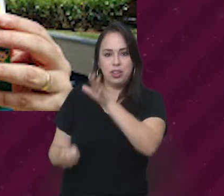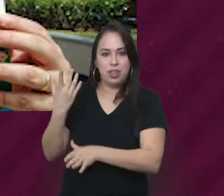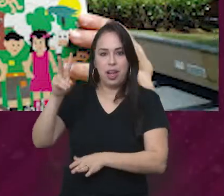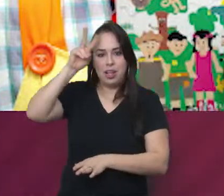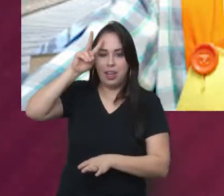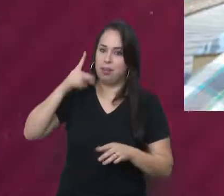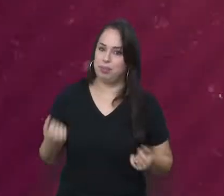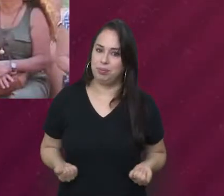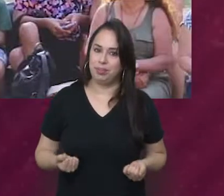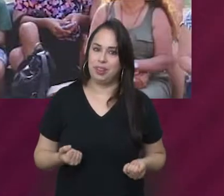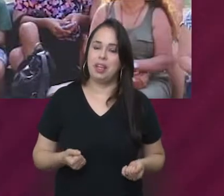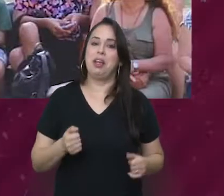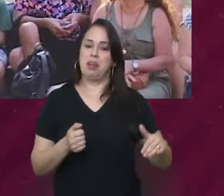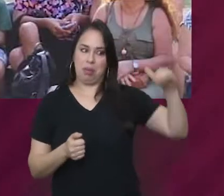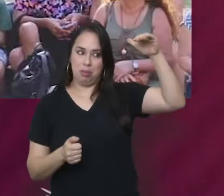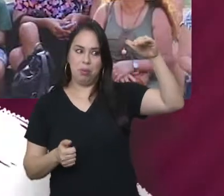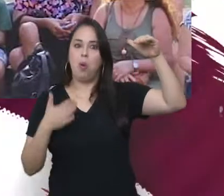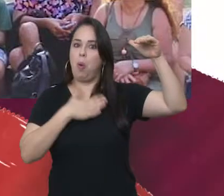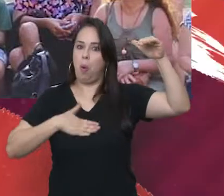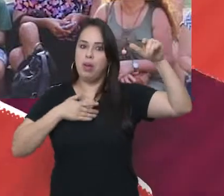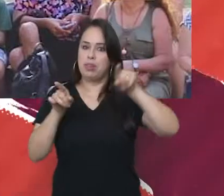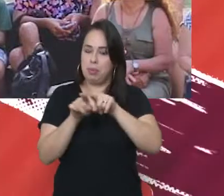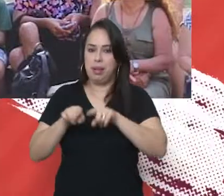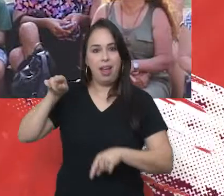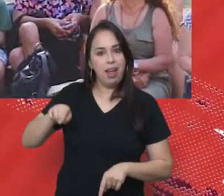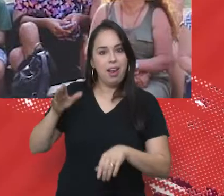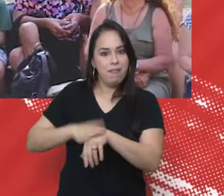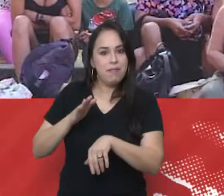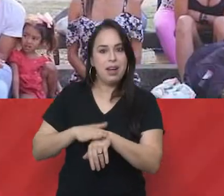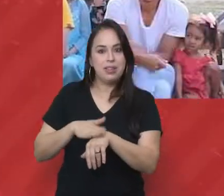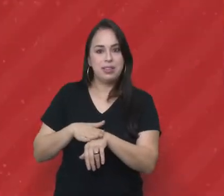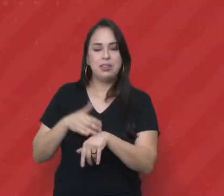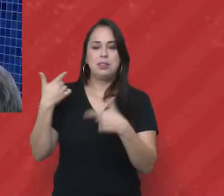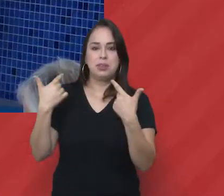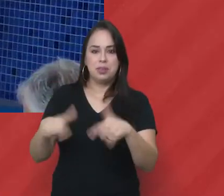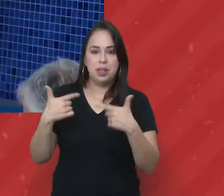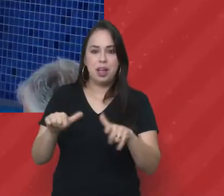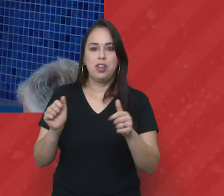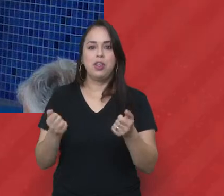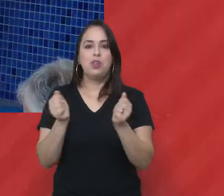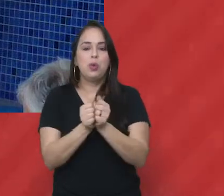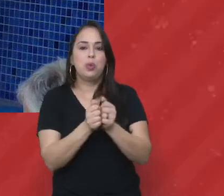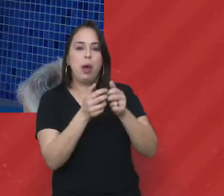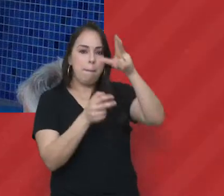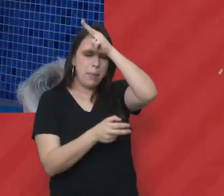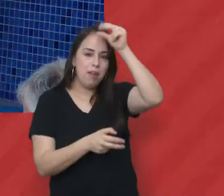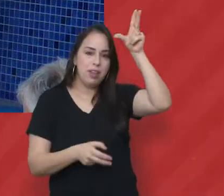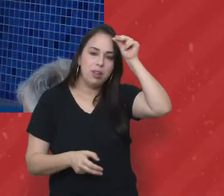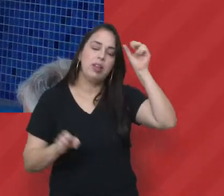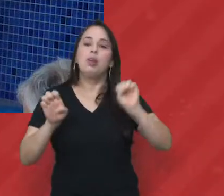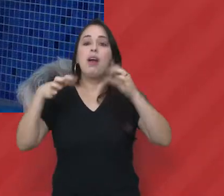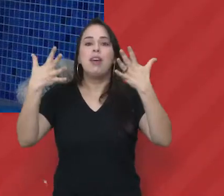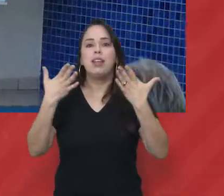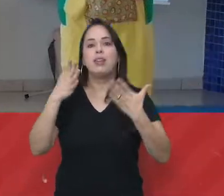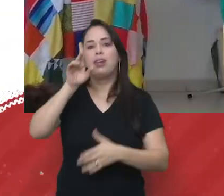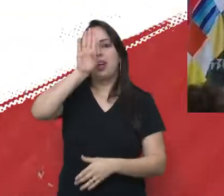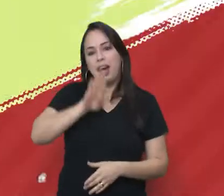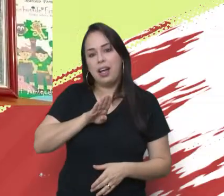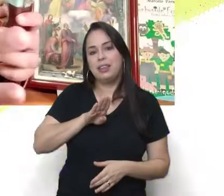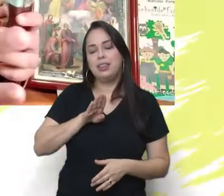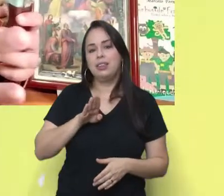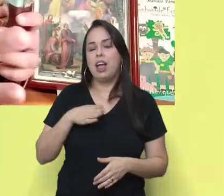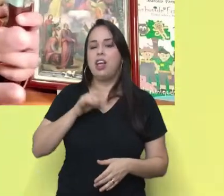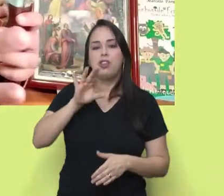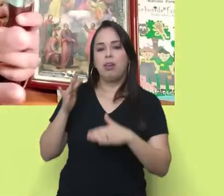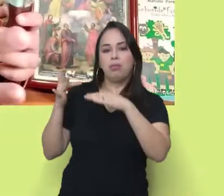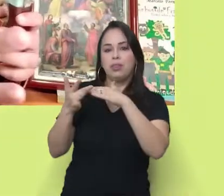de criação de histórias. E olha, tem muito adulto que curte também, viu? O Marcelo desenvolve, por muitas vezes, trabalhos em conjunto com a